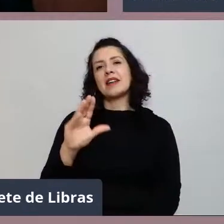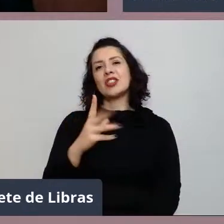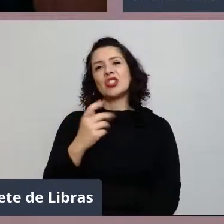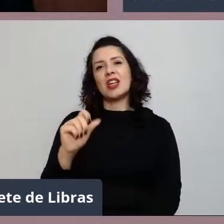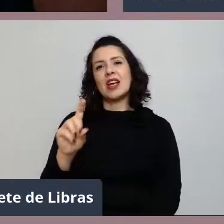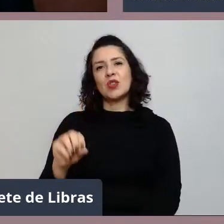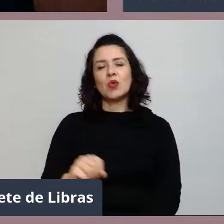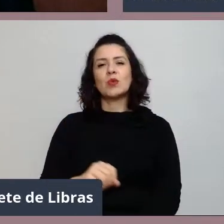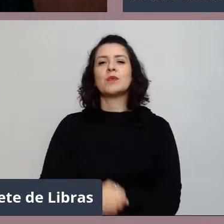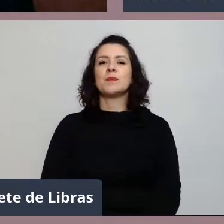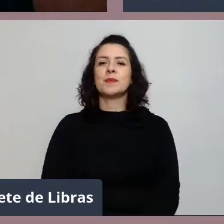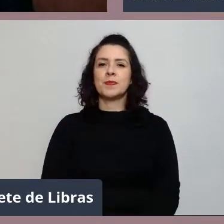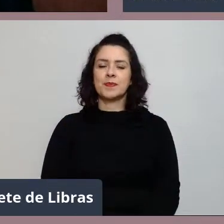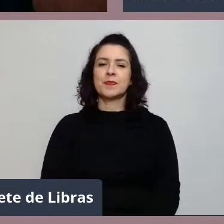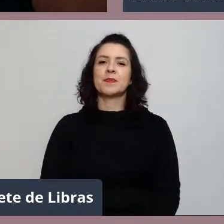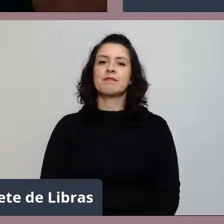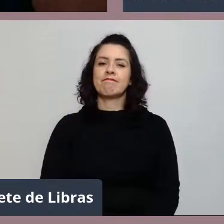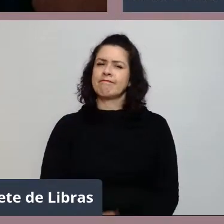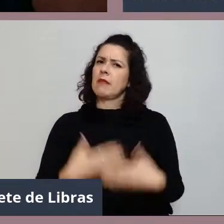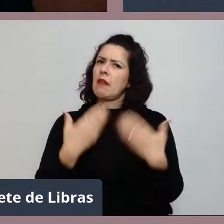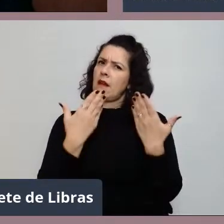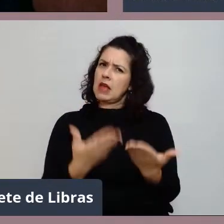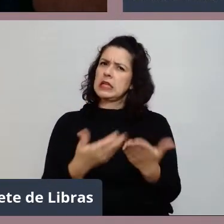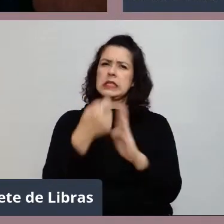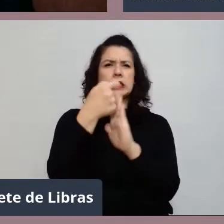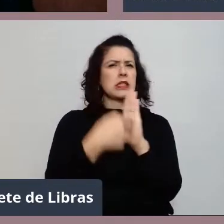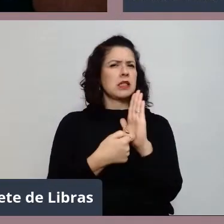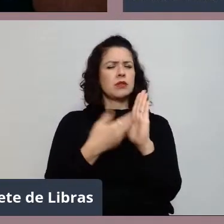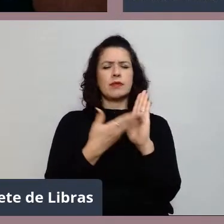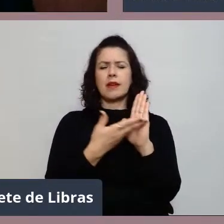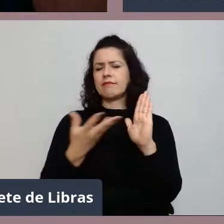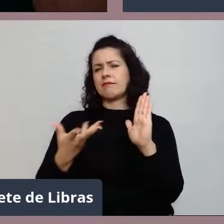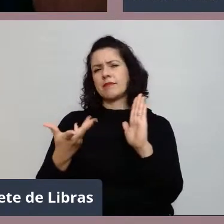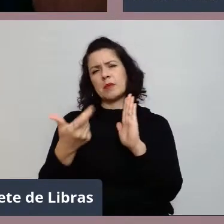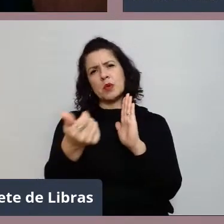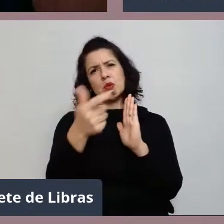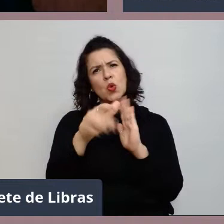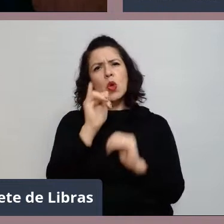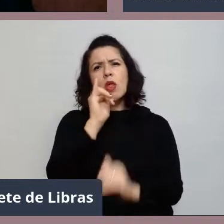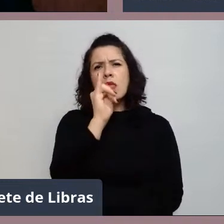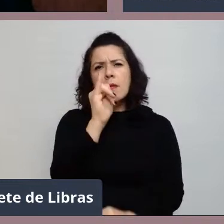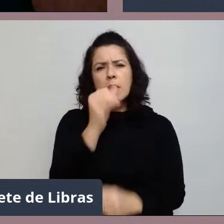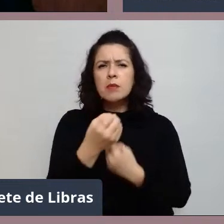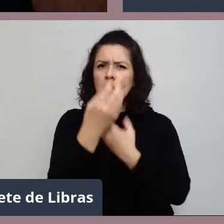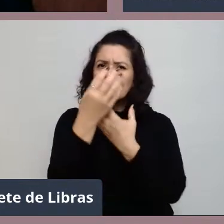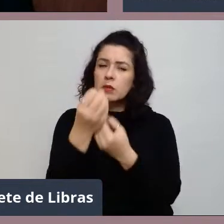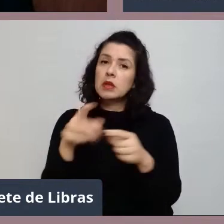Esse texto, esse relato emocionante, fragmentos de mistério.